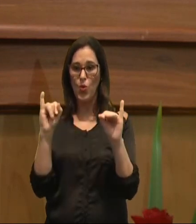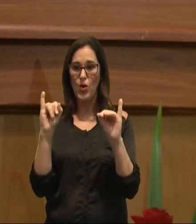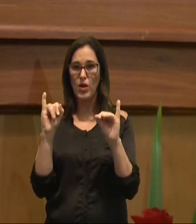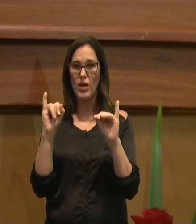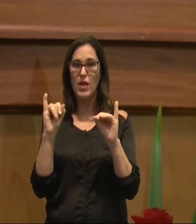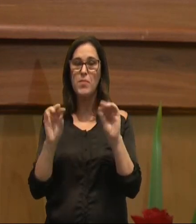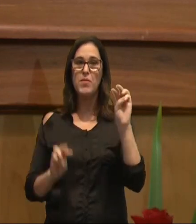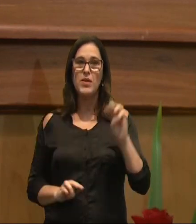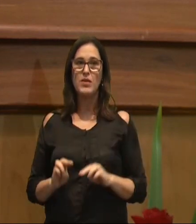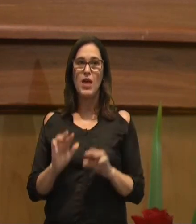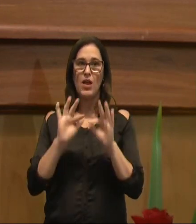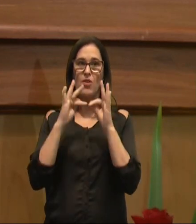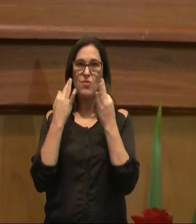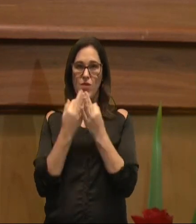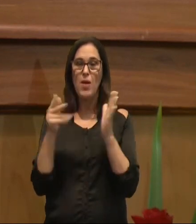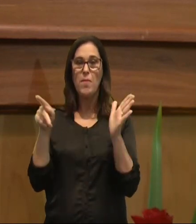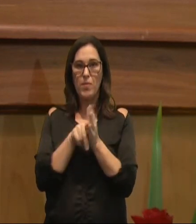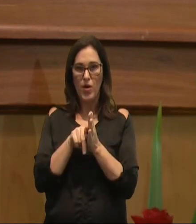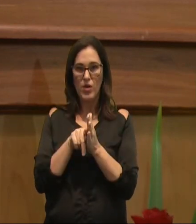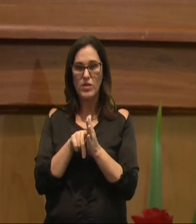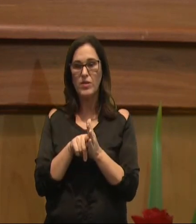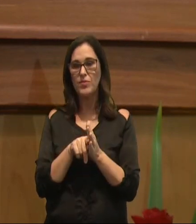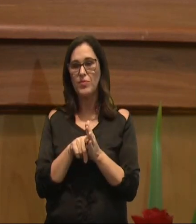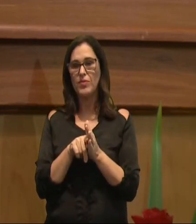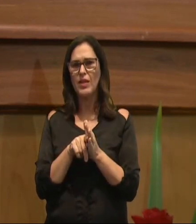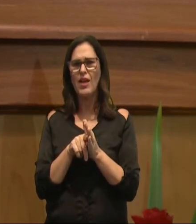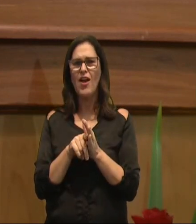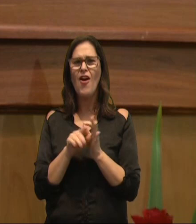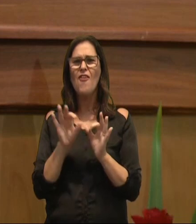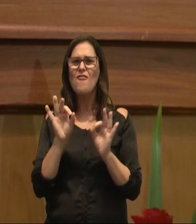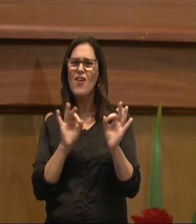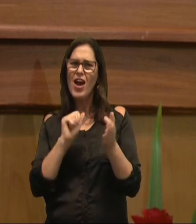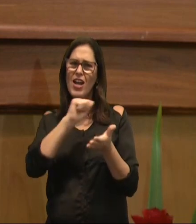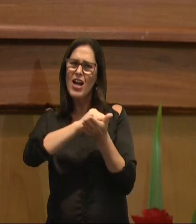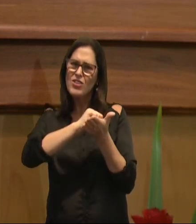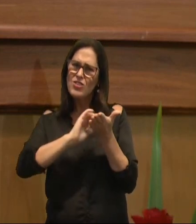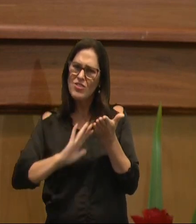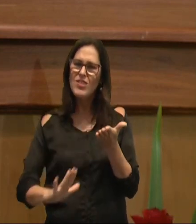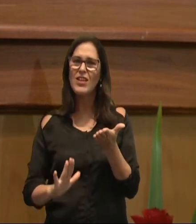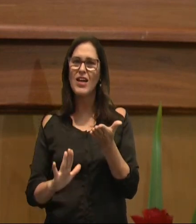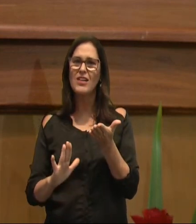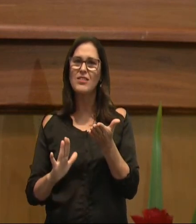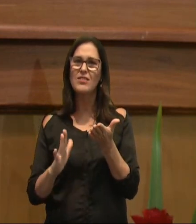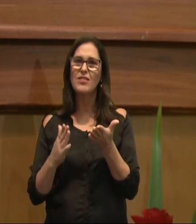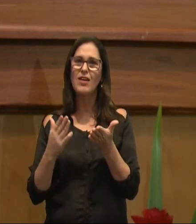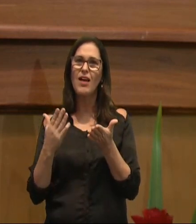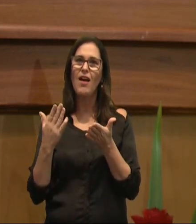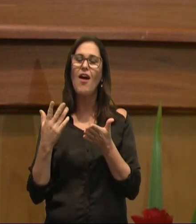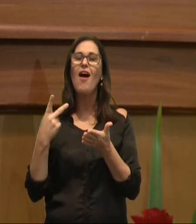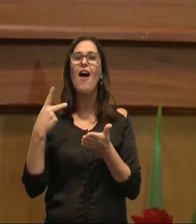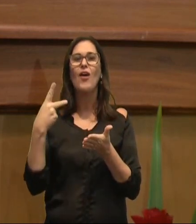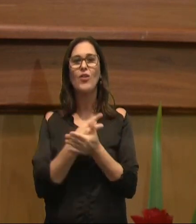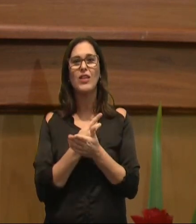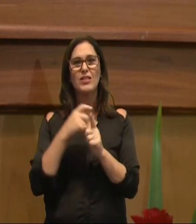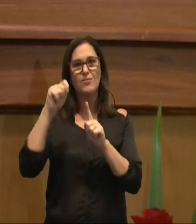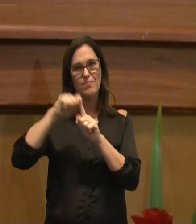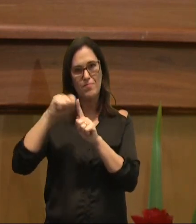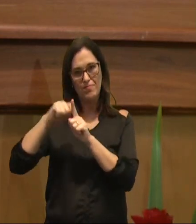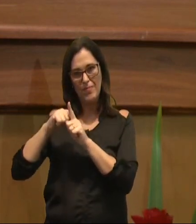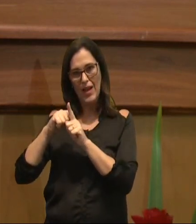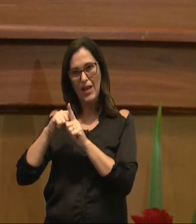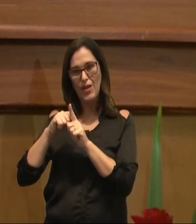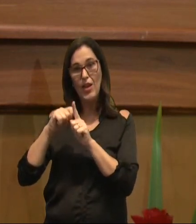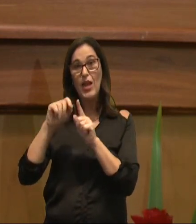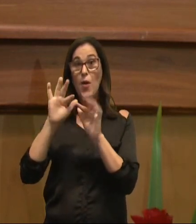com a Família, o Ministério da Igreja, MECFAM, está com várias atividades para serem realizadas durante o mês de maio, que é o mês da